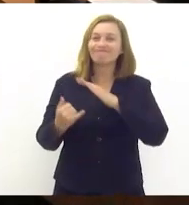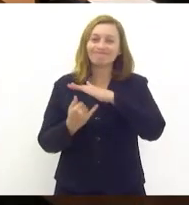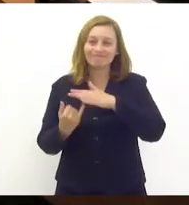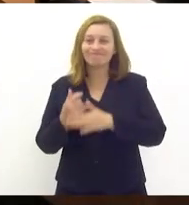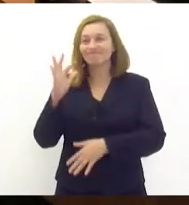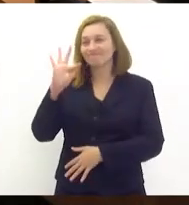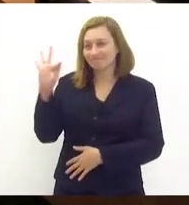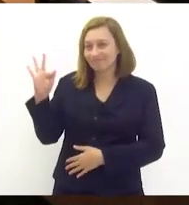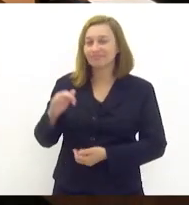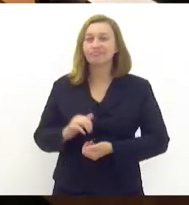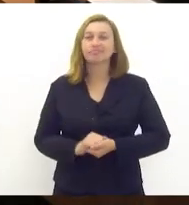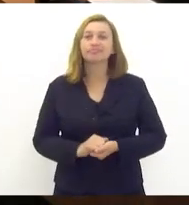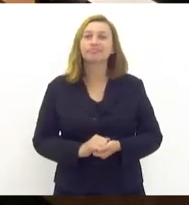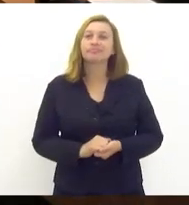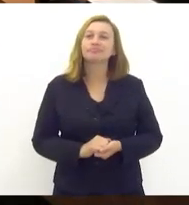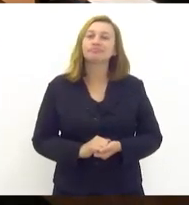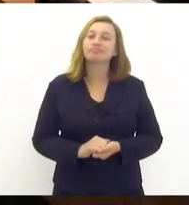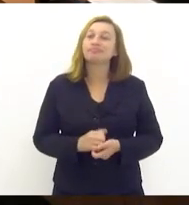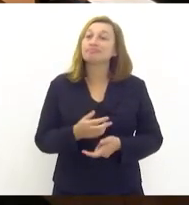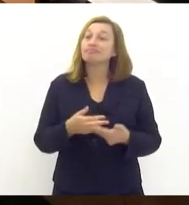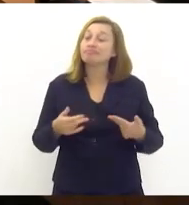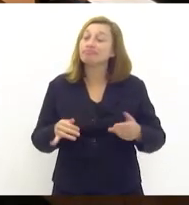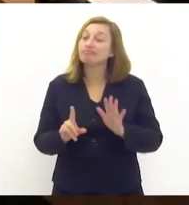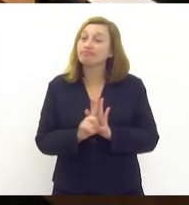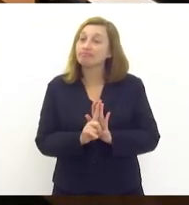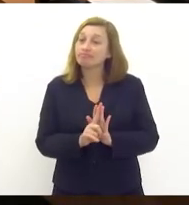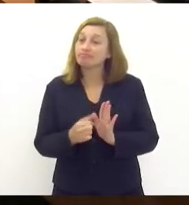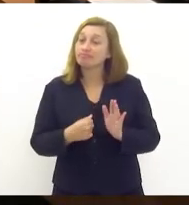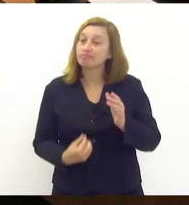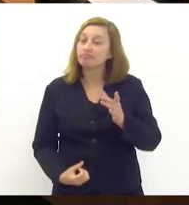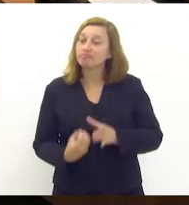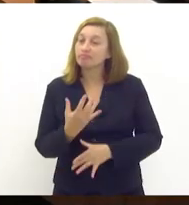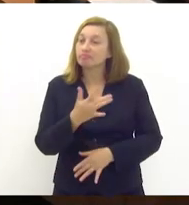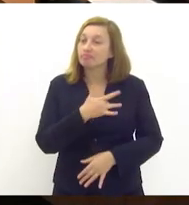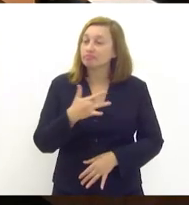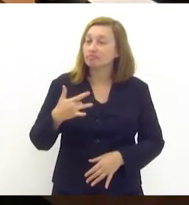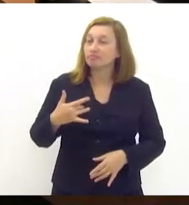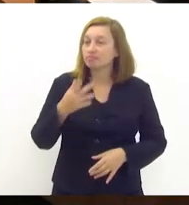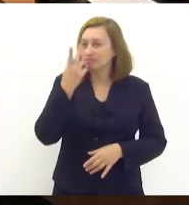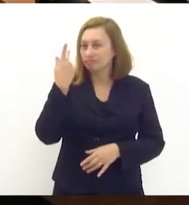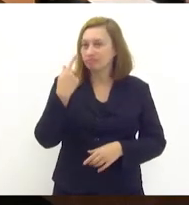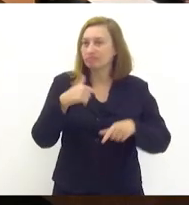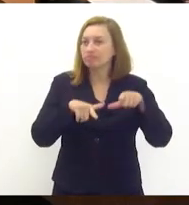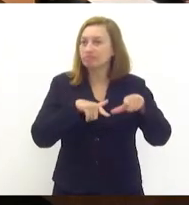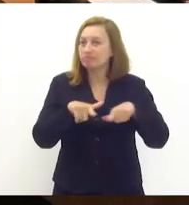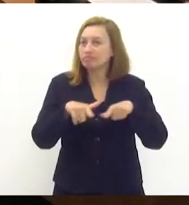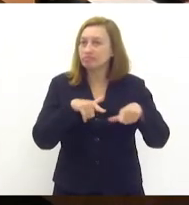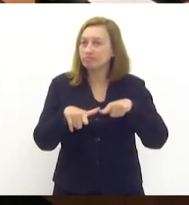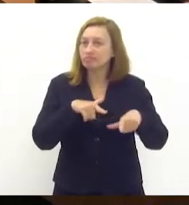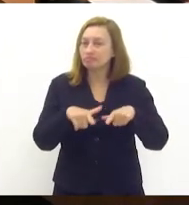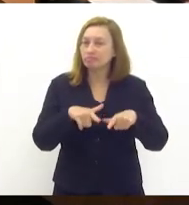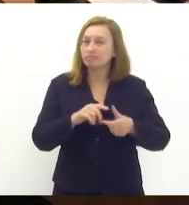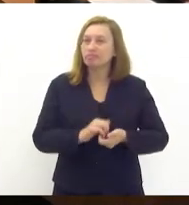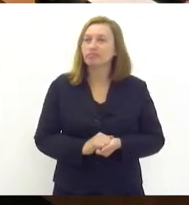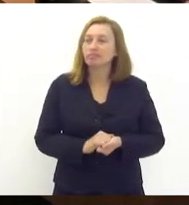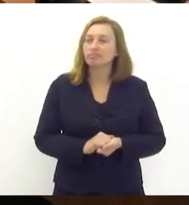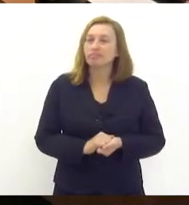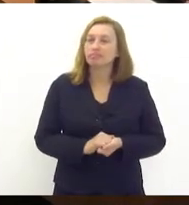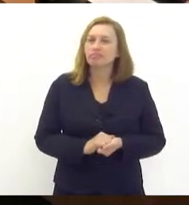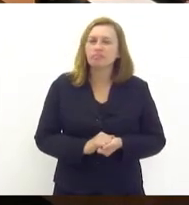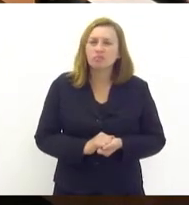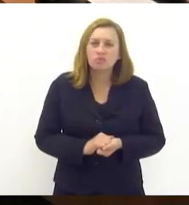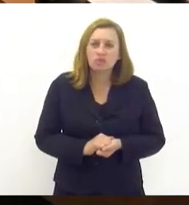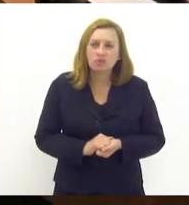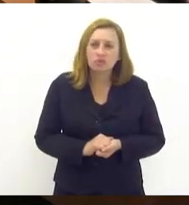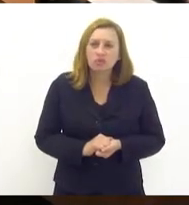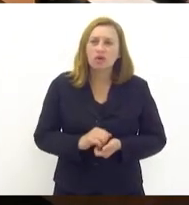Federal várias das leis que eu fiz de saúde do Trabalhador por exemplo aqui aboliu o amianto